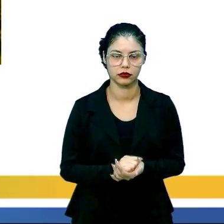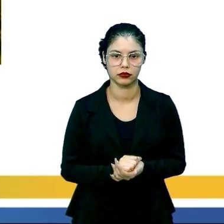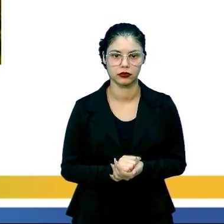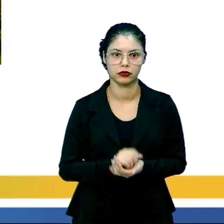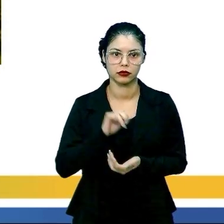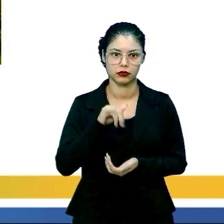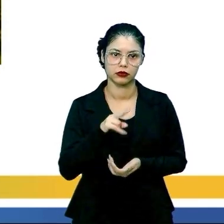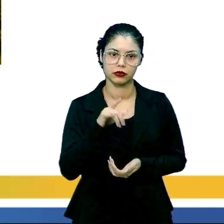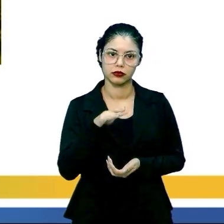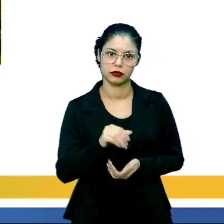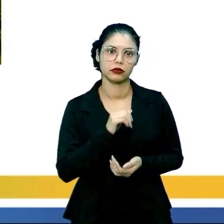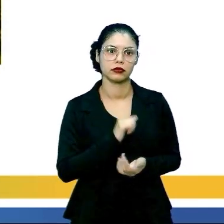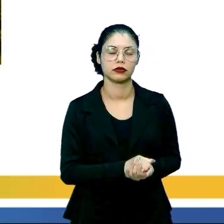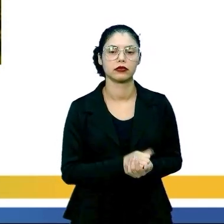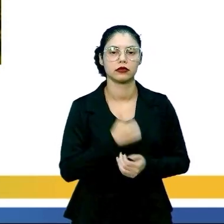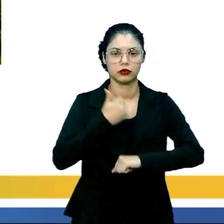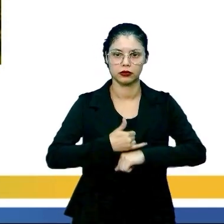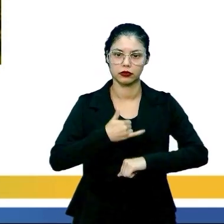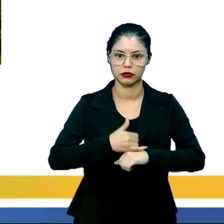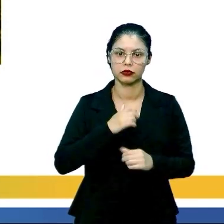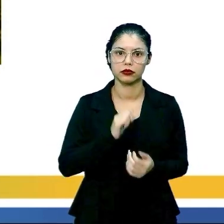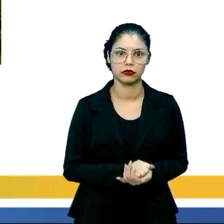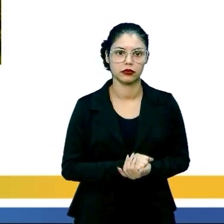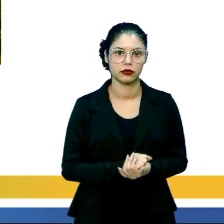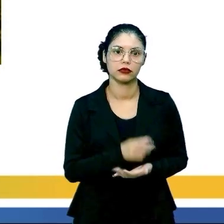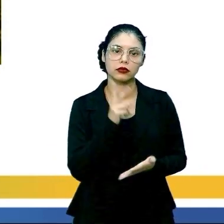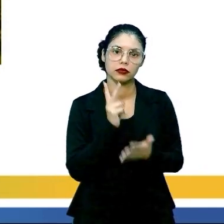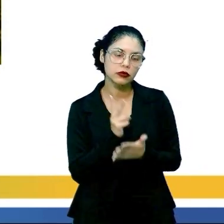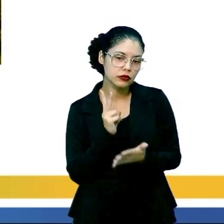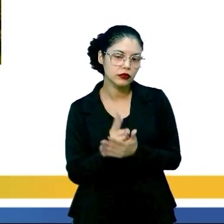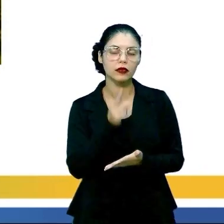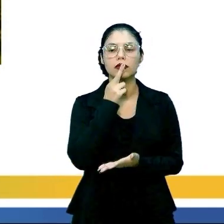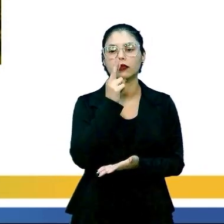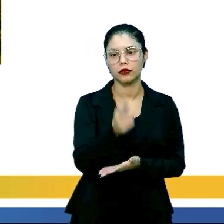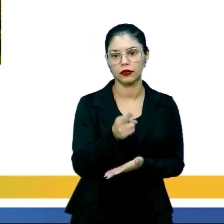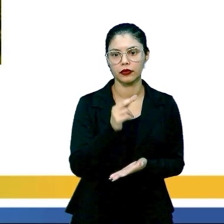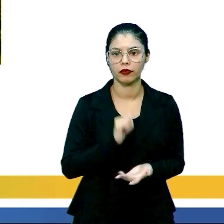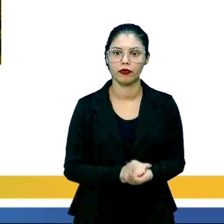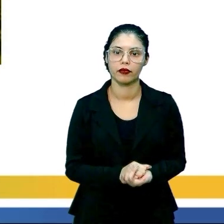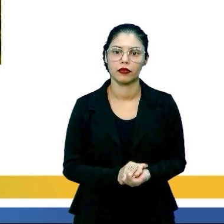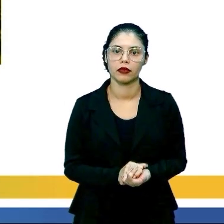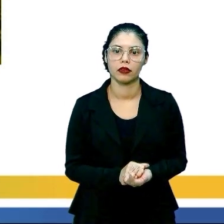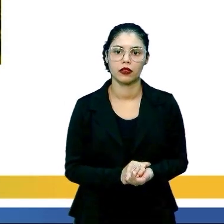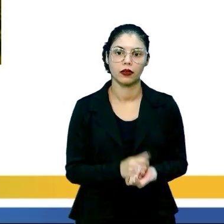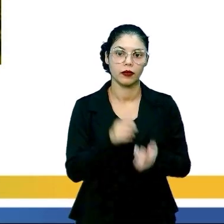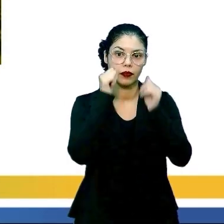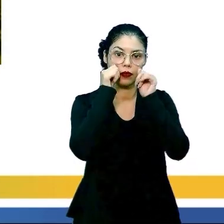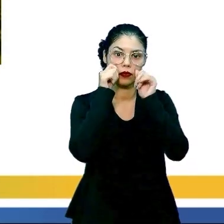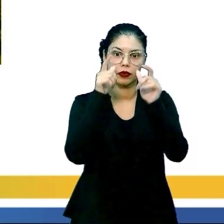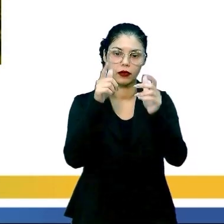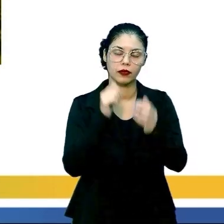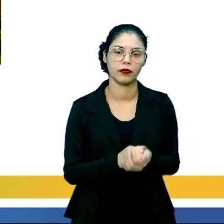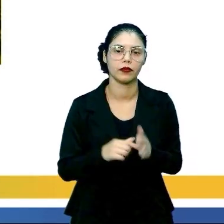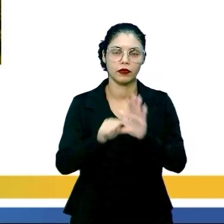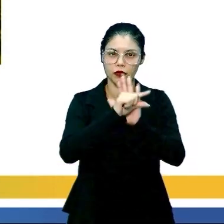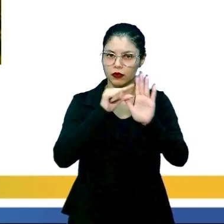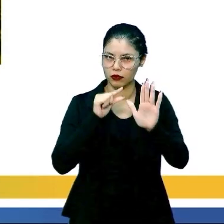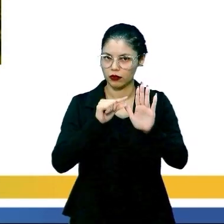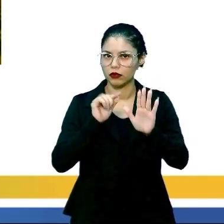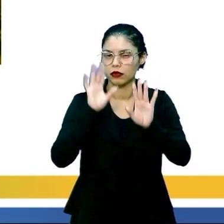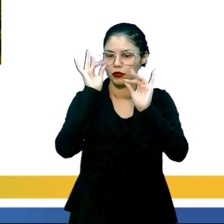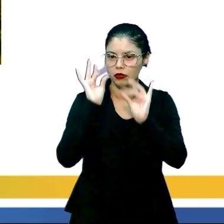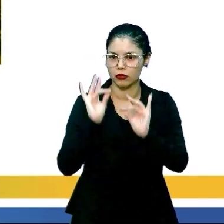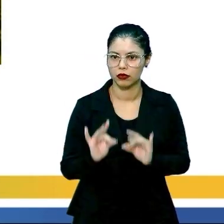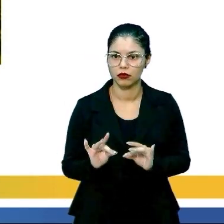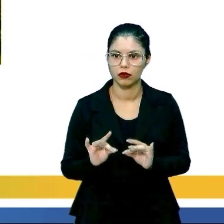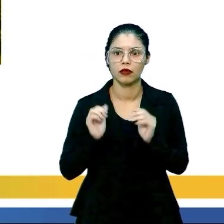mina de ferro na Grã-Bretanha. Sempre que você for resolver uma questão de Enem, se atente para esse detalhe.